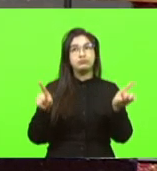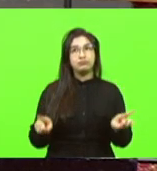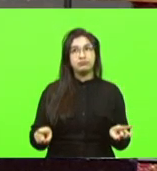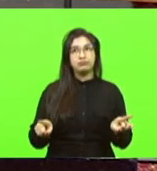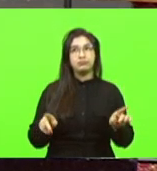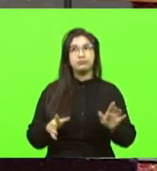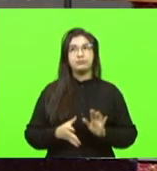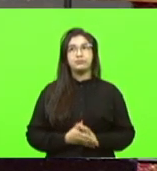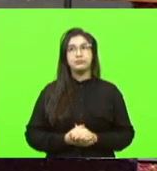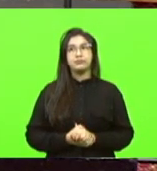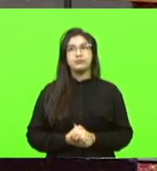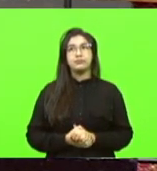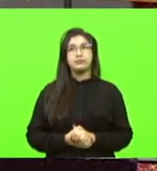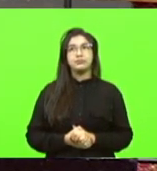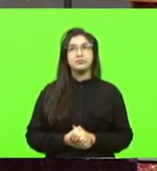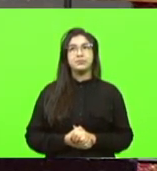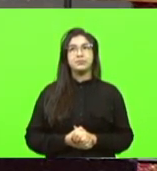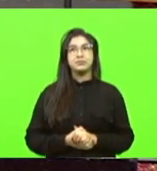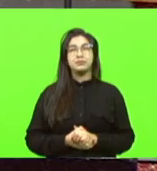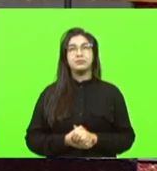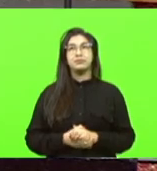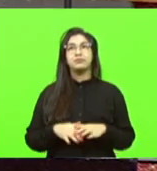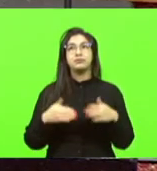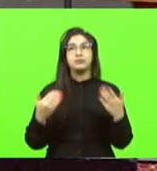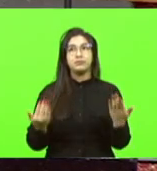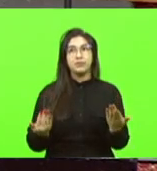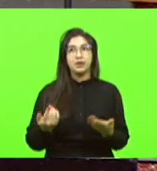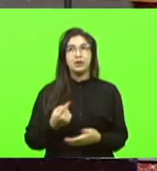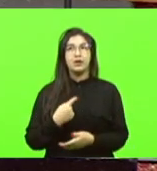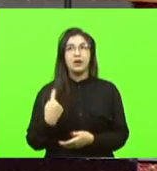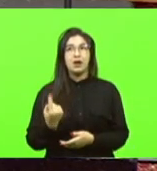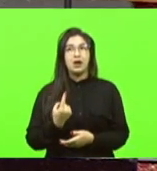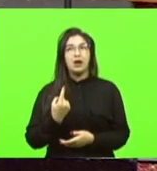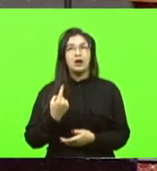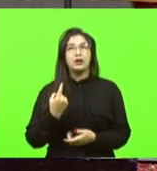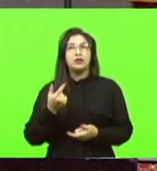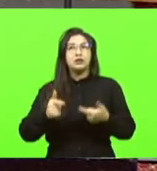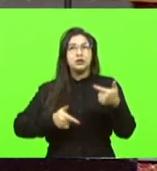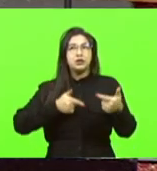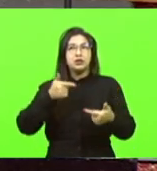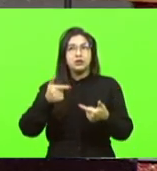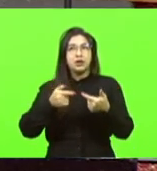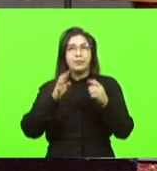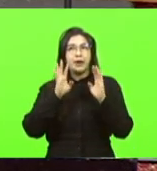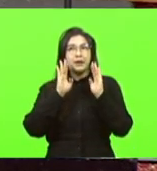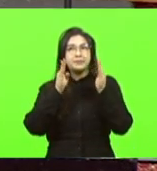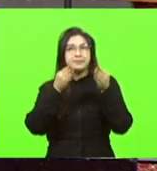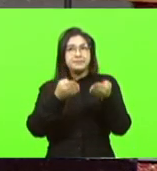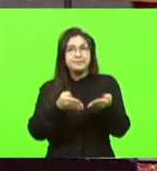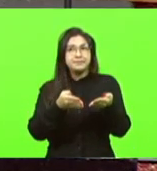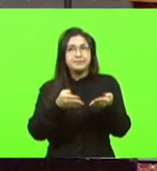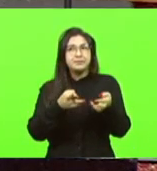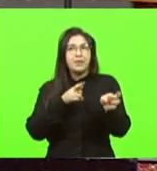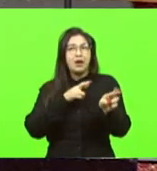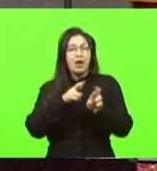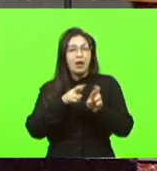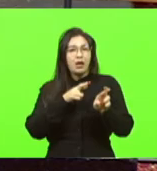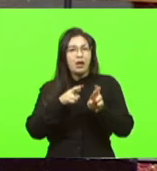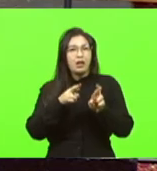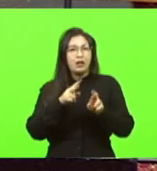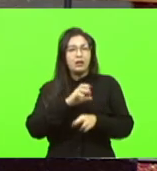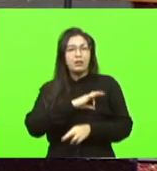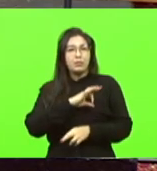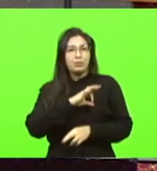Então a gente vai atuar no sentido a bancada seja em relação à polícia civil